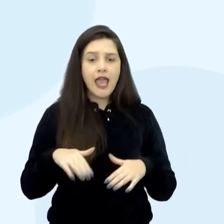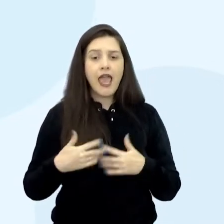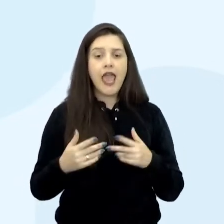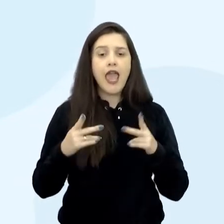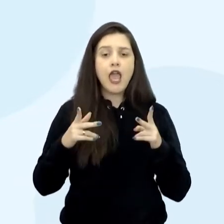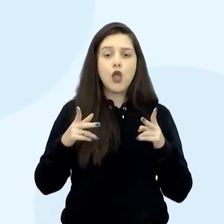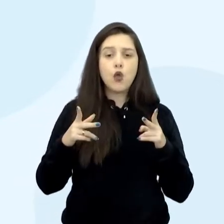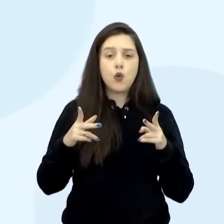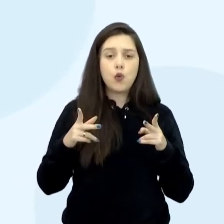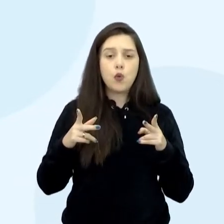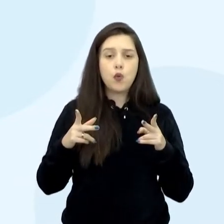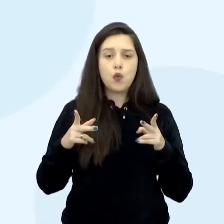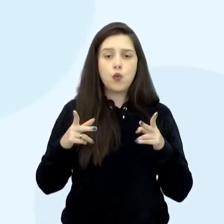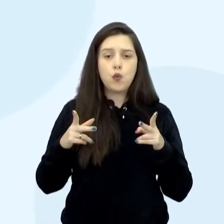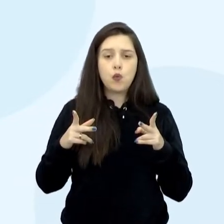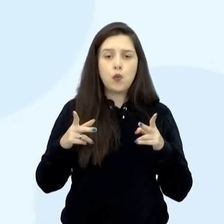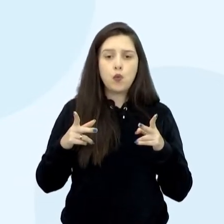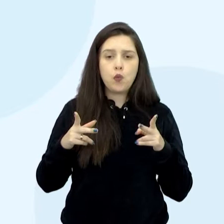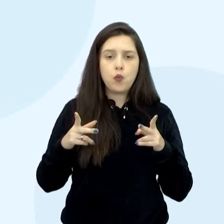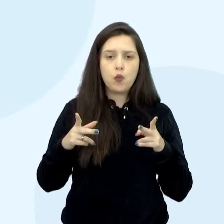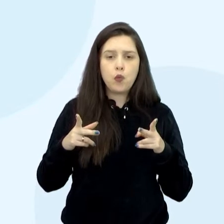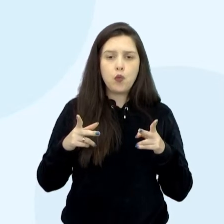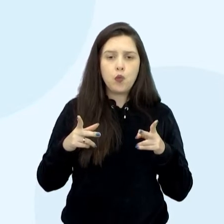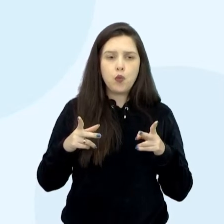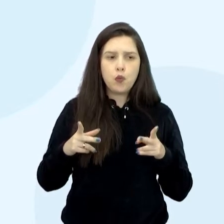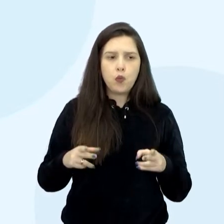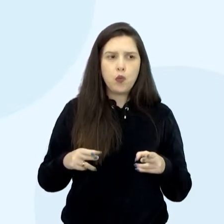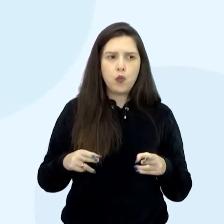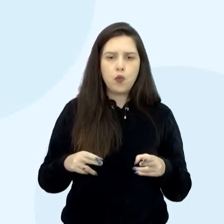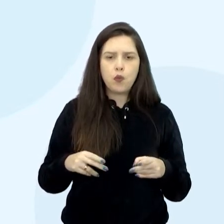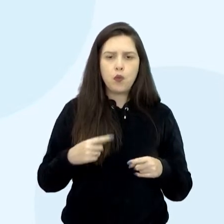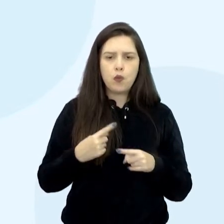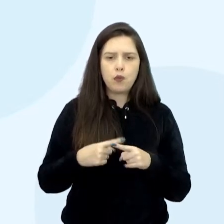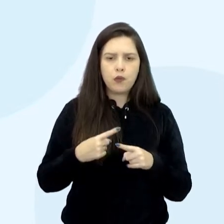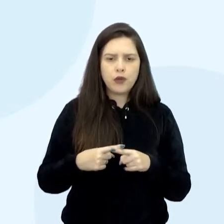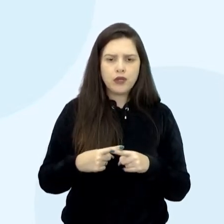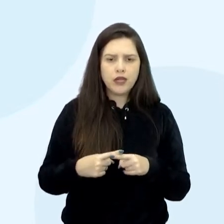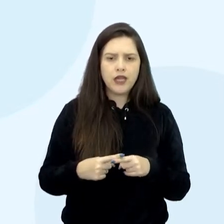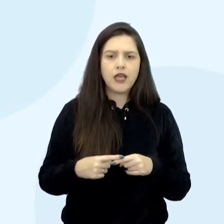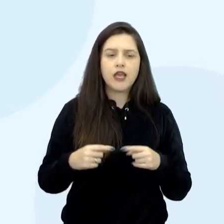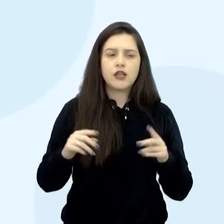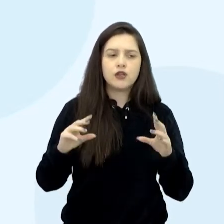igual, pois todos os componentes